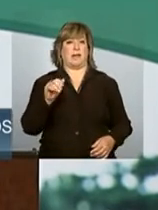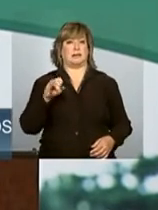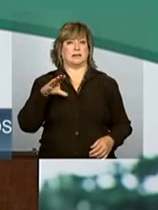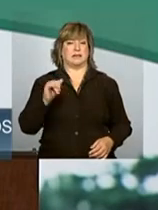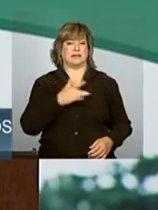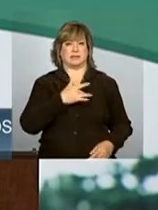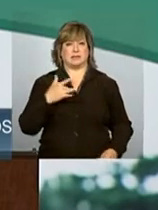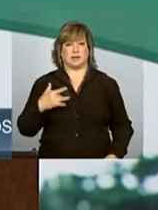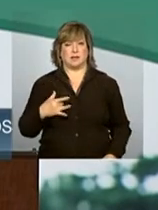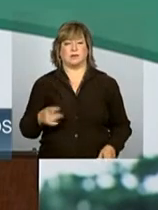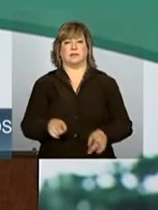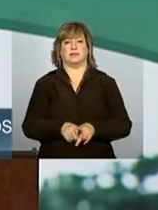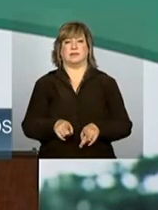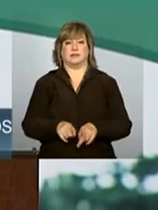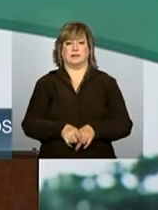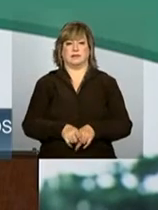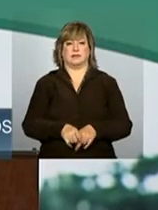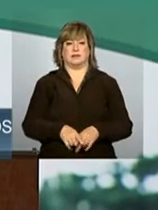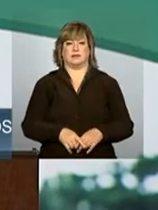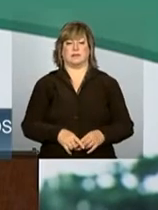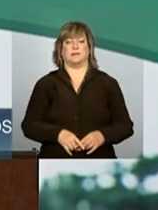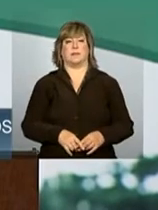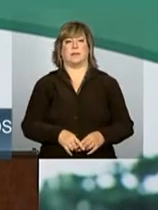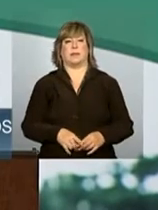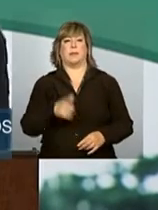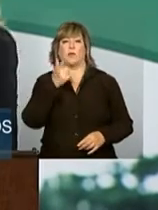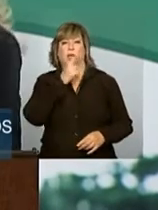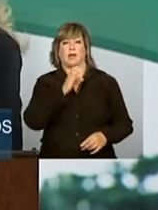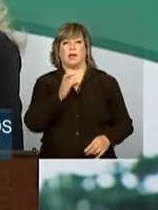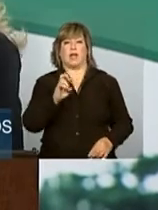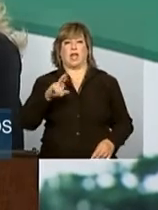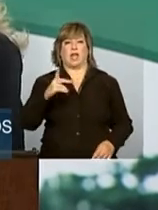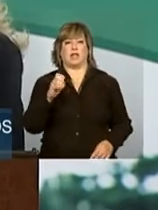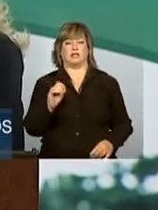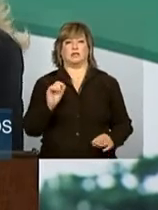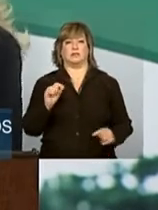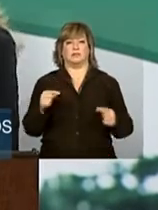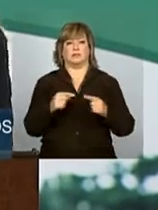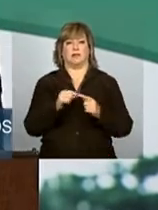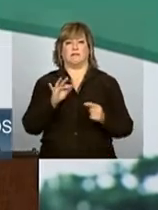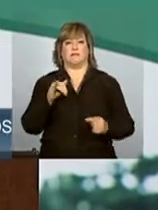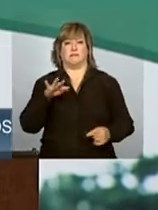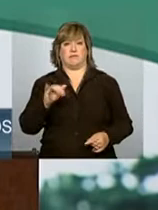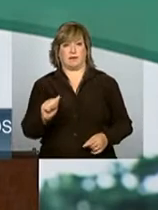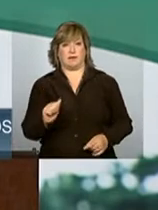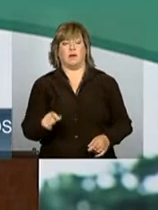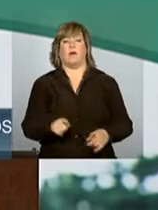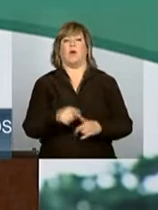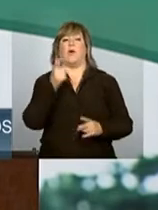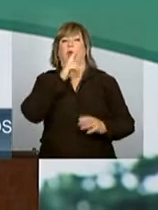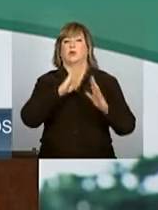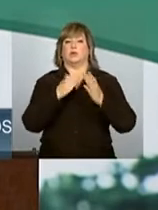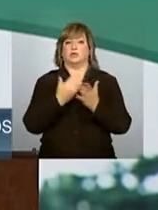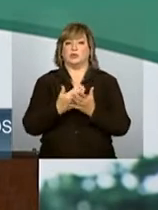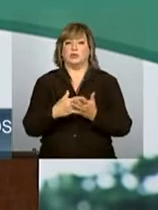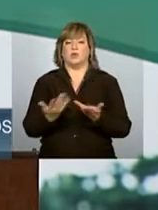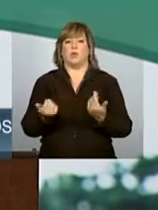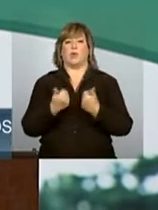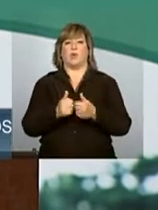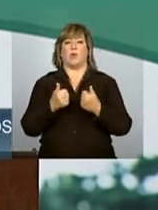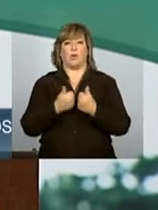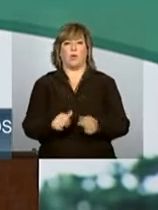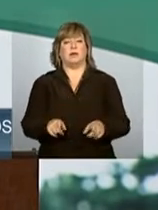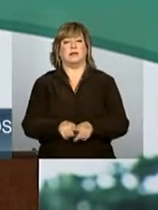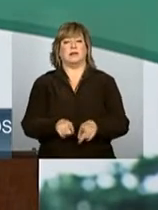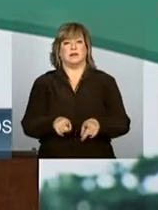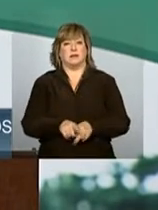uma sala de estabilização, consegui também uma creche padrão FIFA, consegui escolas, ônibus, e